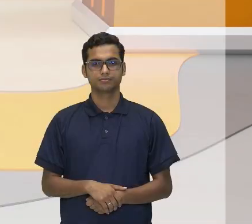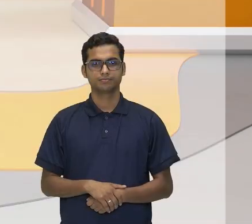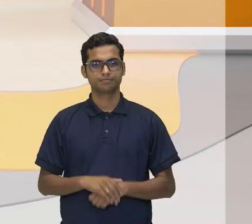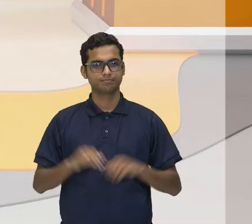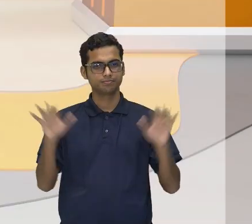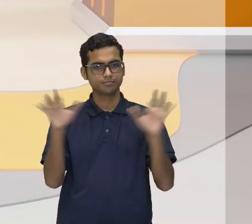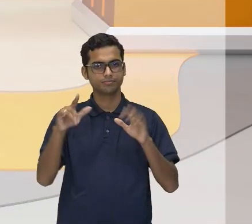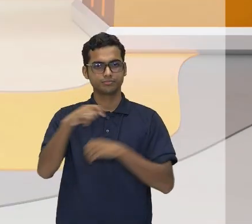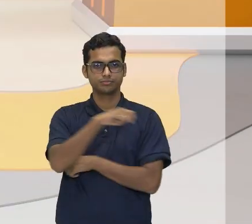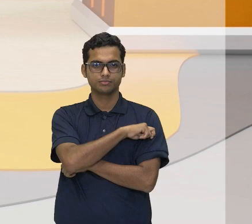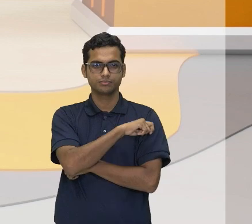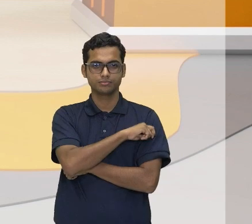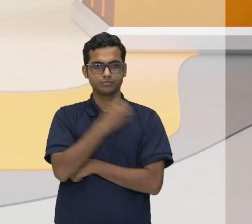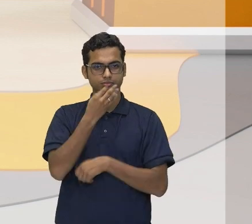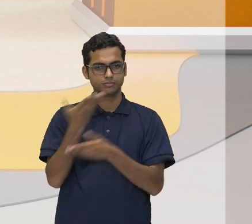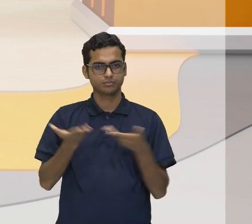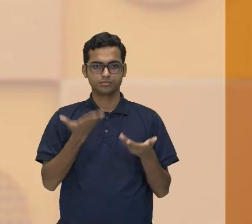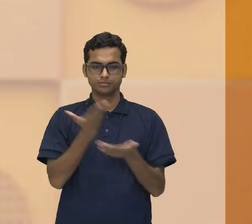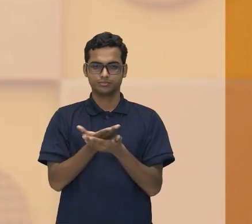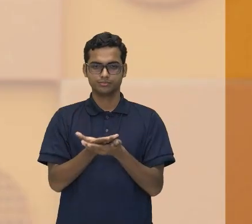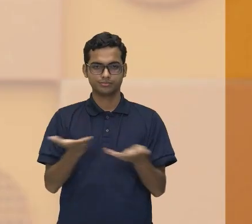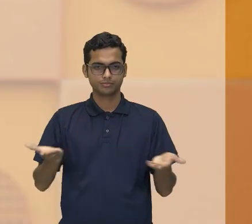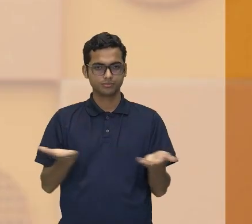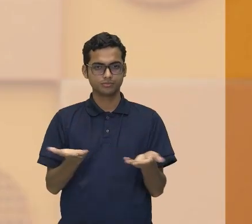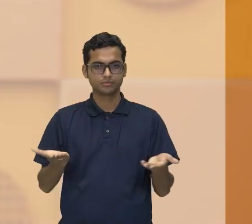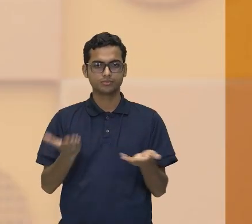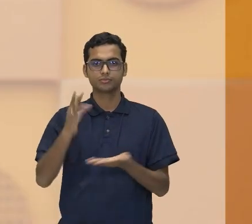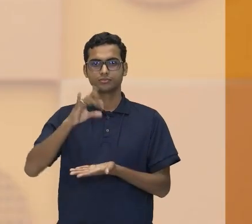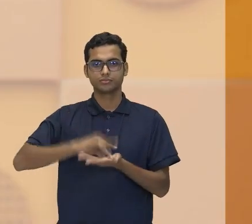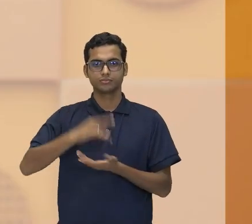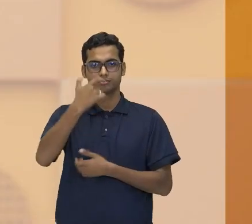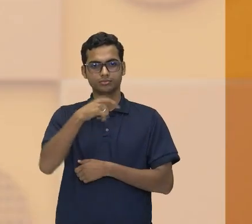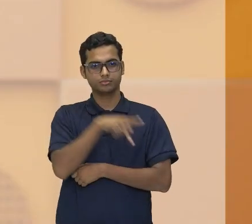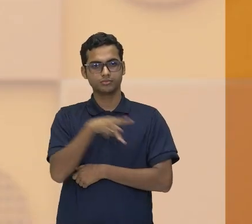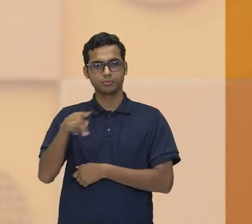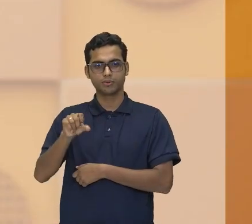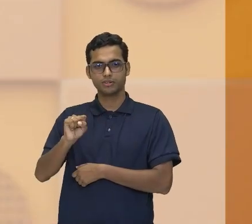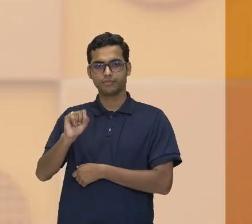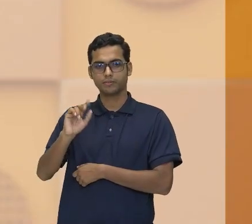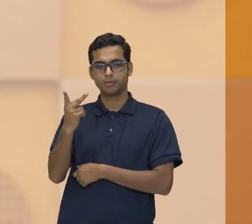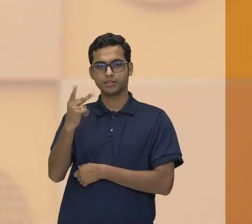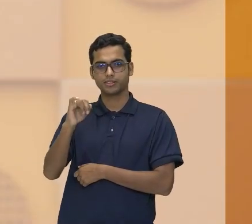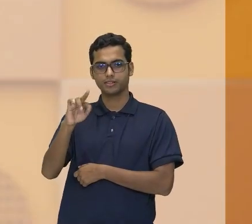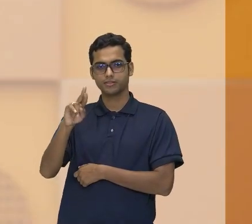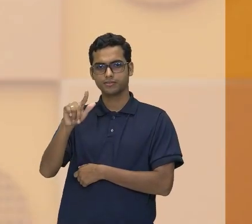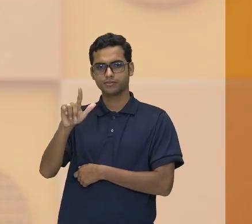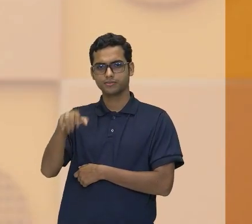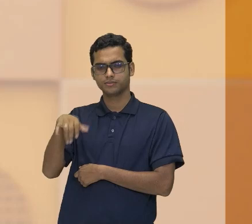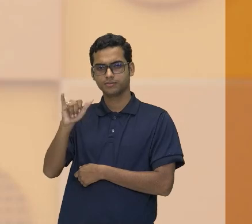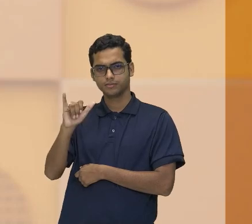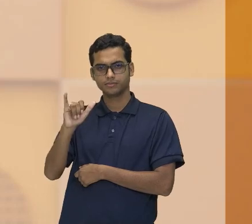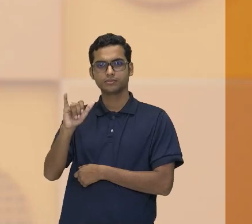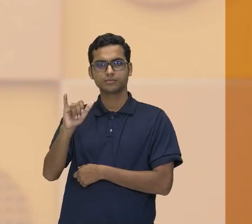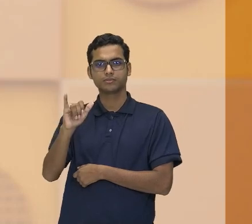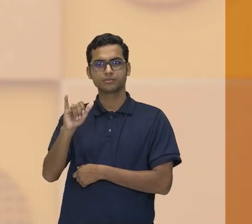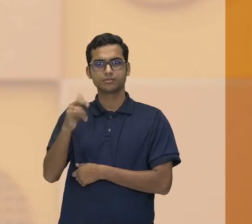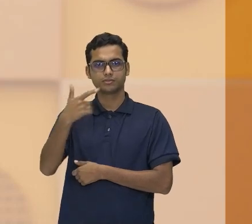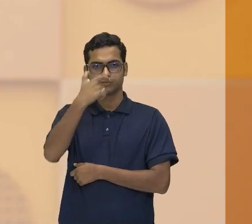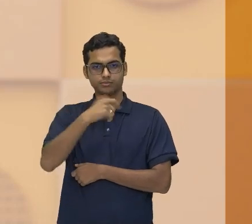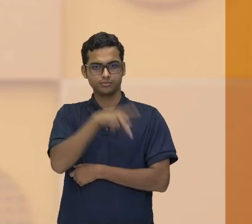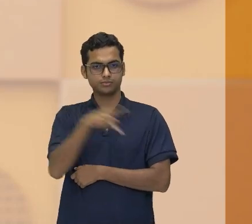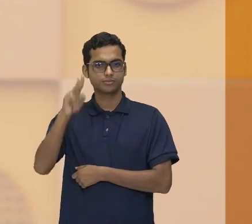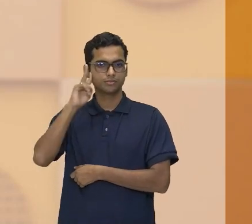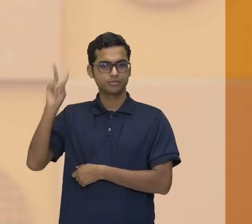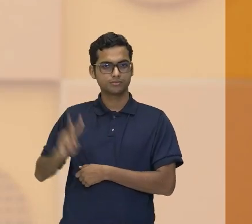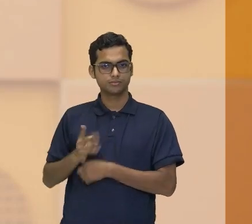todos, sejam muito bem-vindos a mais uma aula. Aqui é a professora Shirley Botelho do Componente de História. Vem